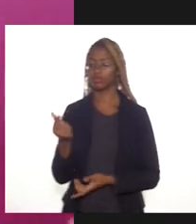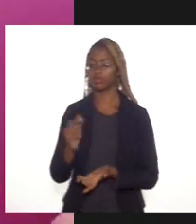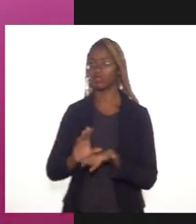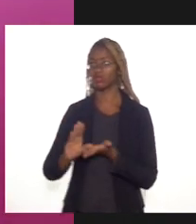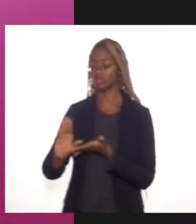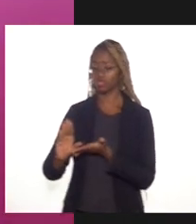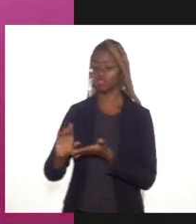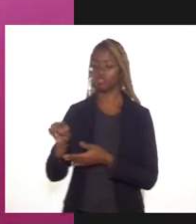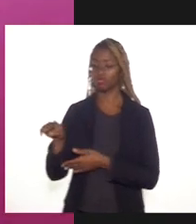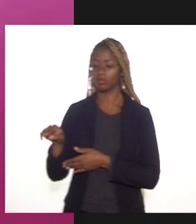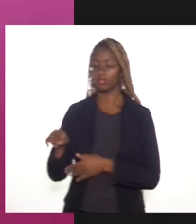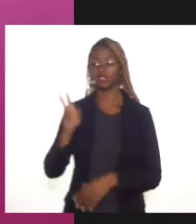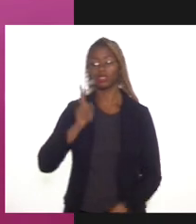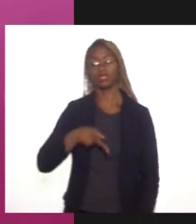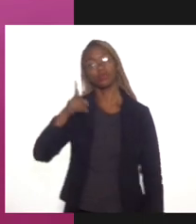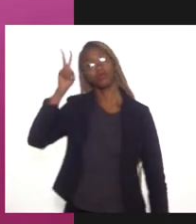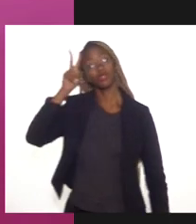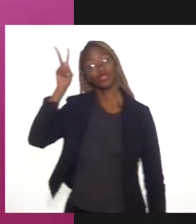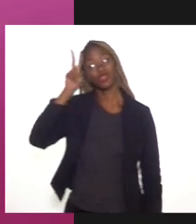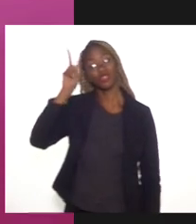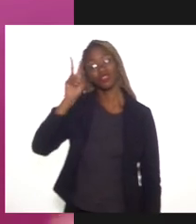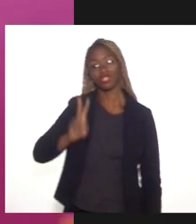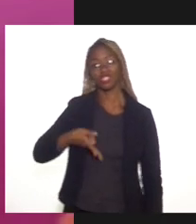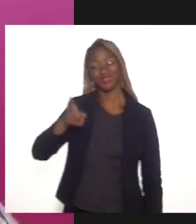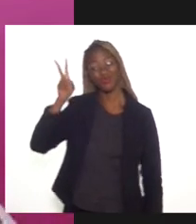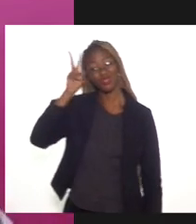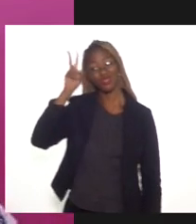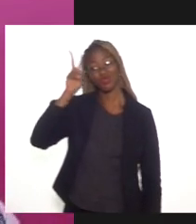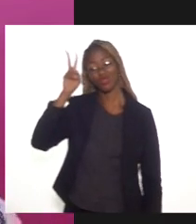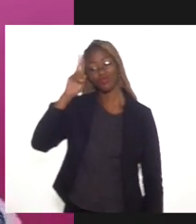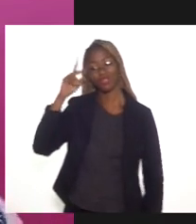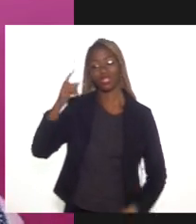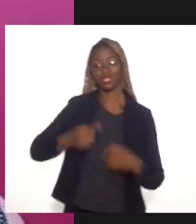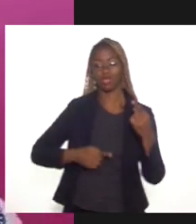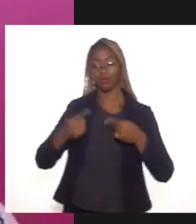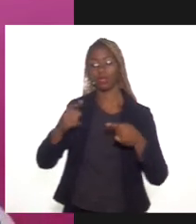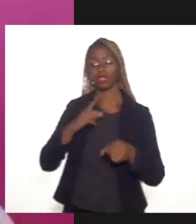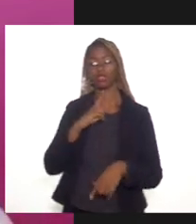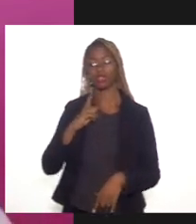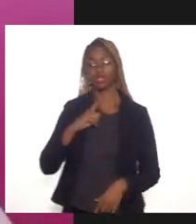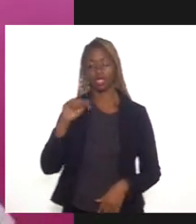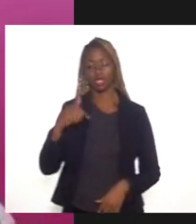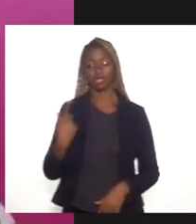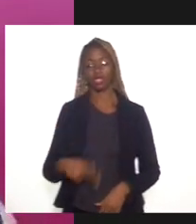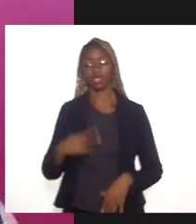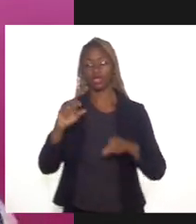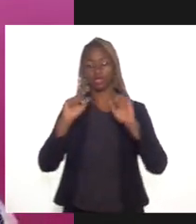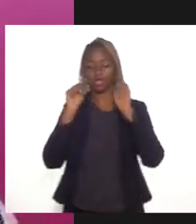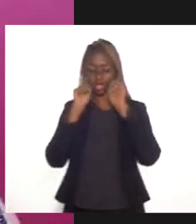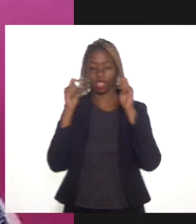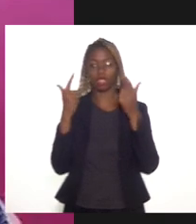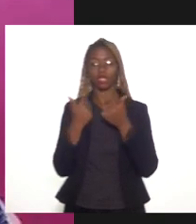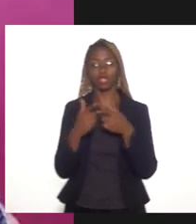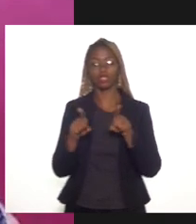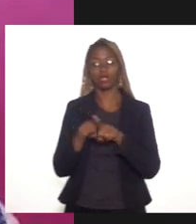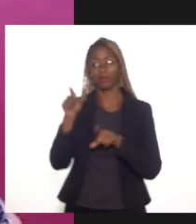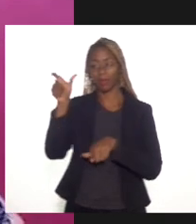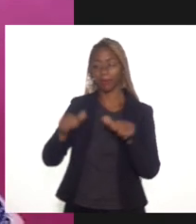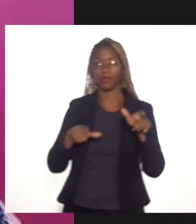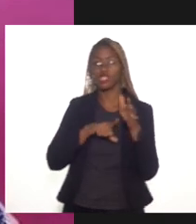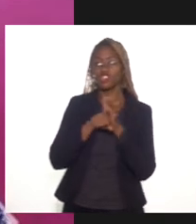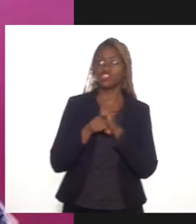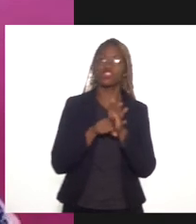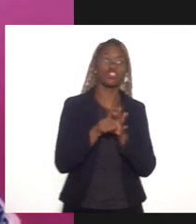Toda segunda-feira, deputada Tia Ju, tem um debate dessa casa com vários pesquisadores,